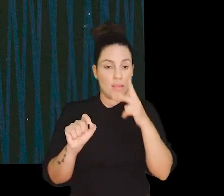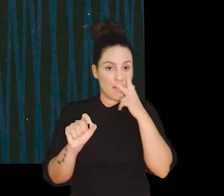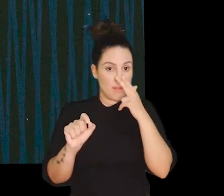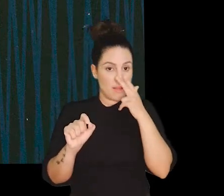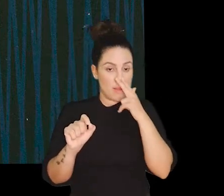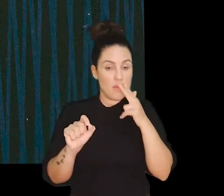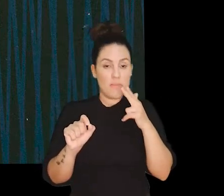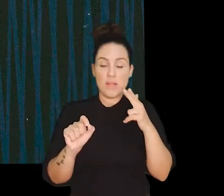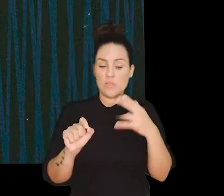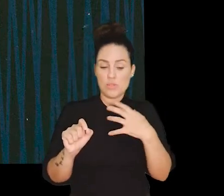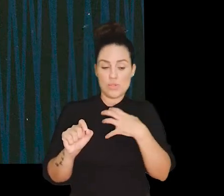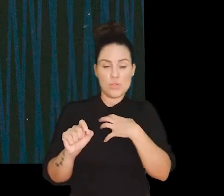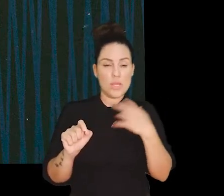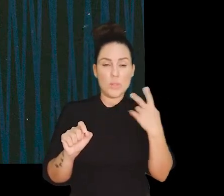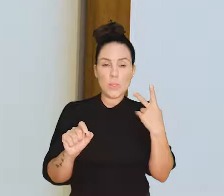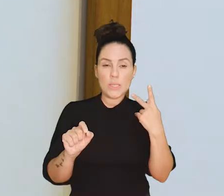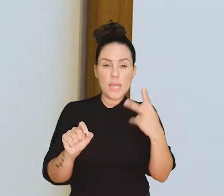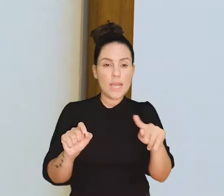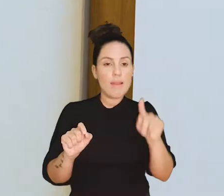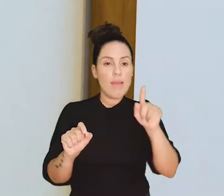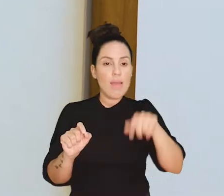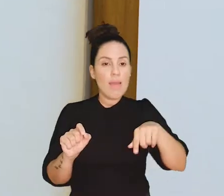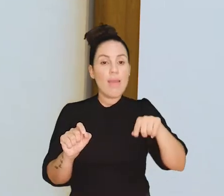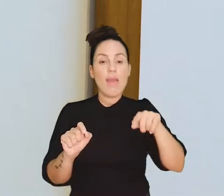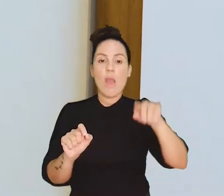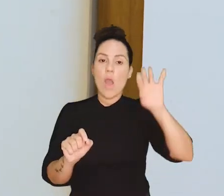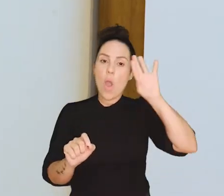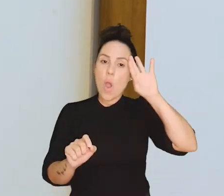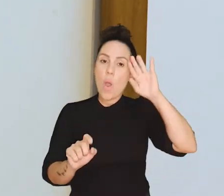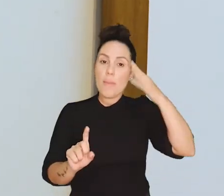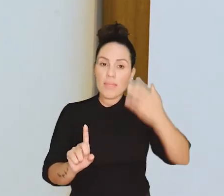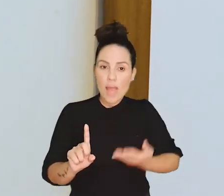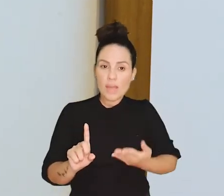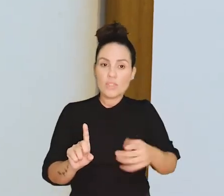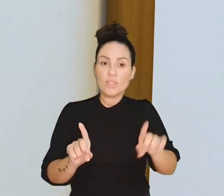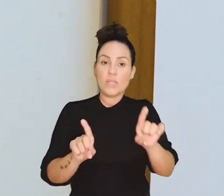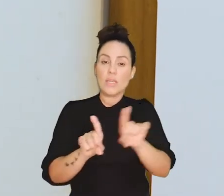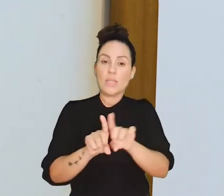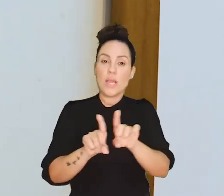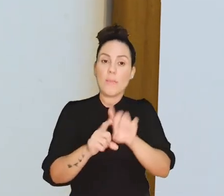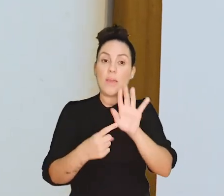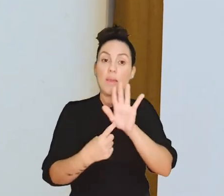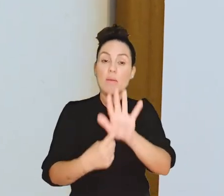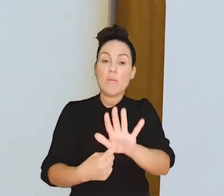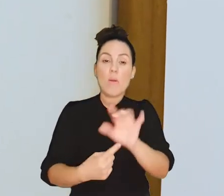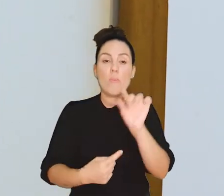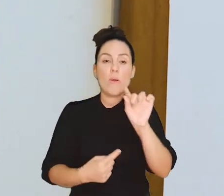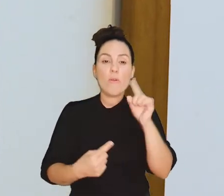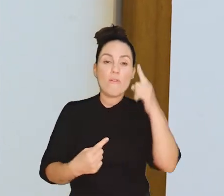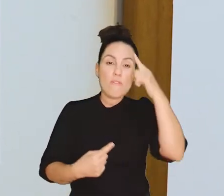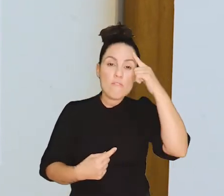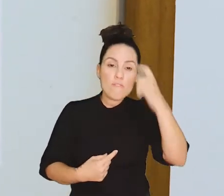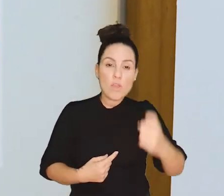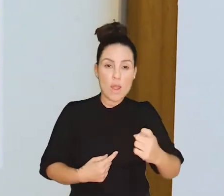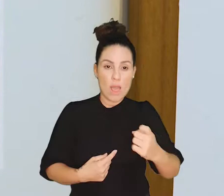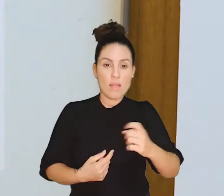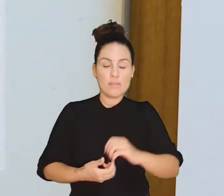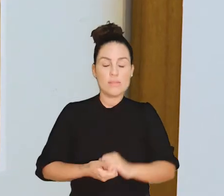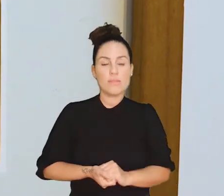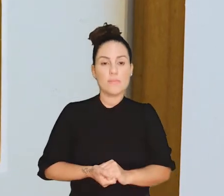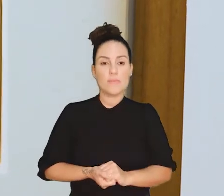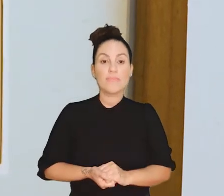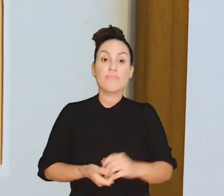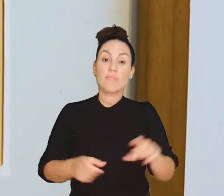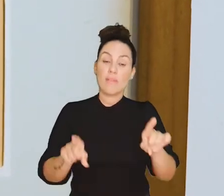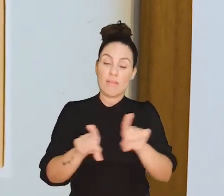interviu diretamente na obra. E esse gesto nos coloca diante da ambivalência entre uma homenagem